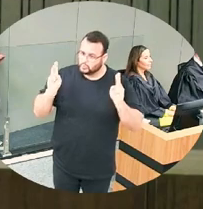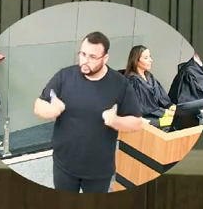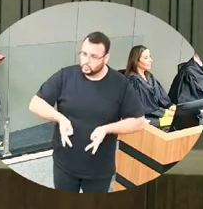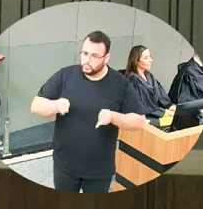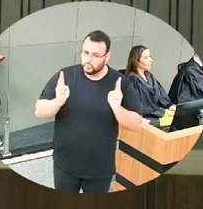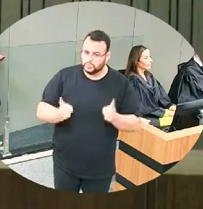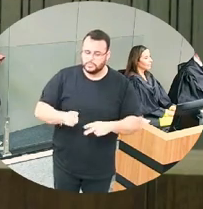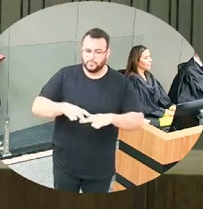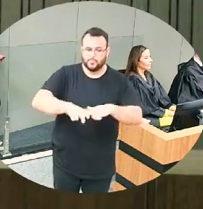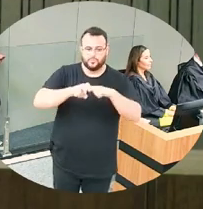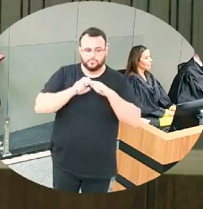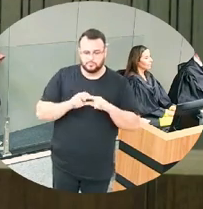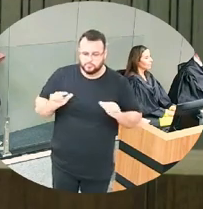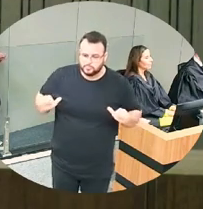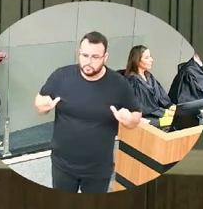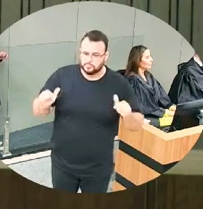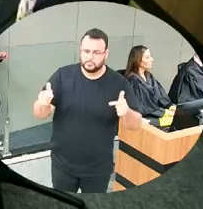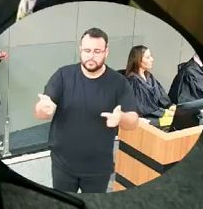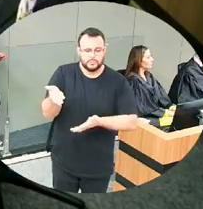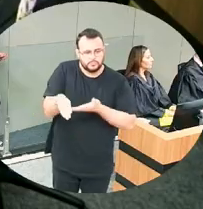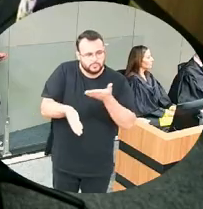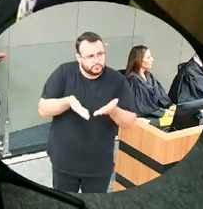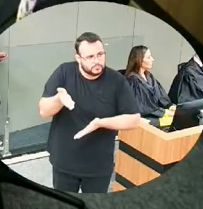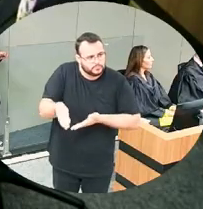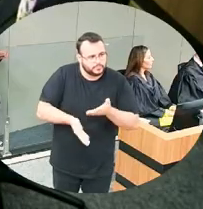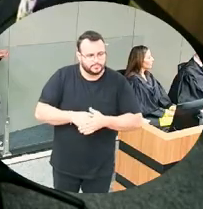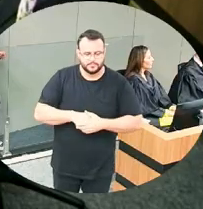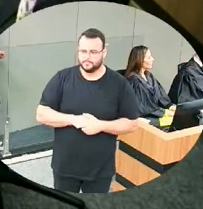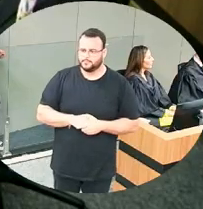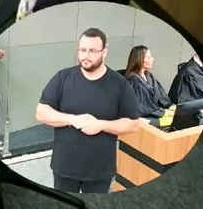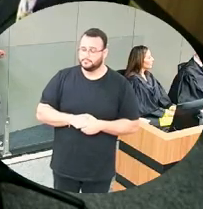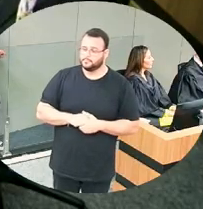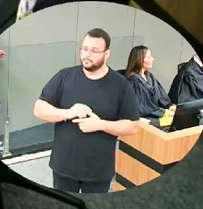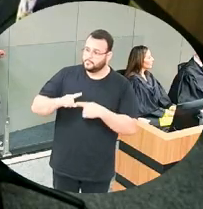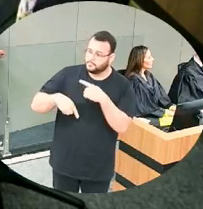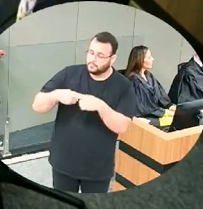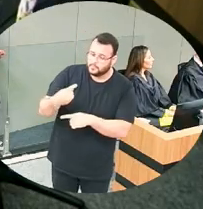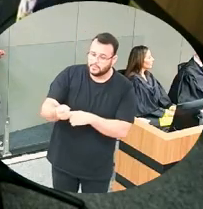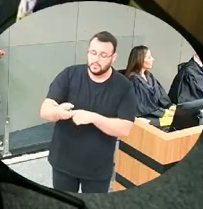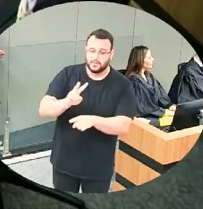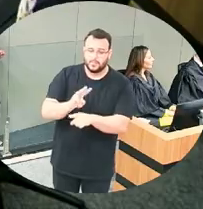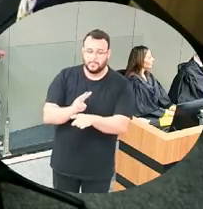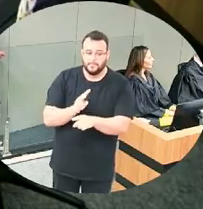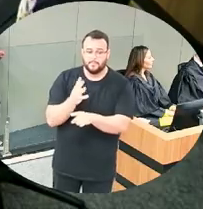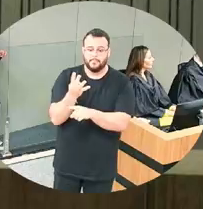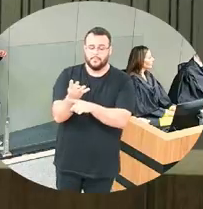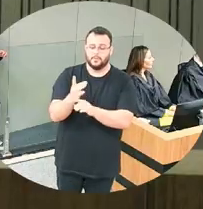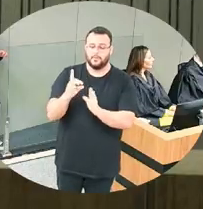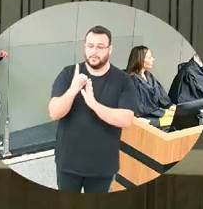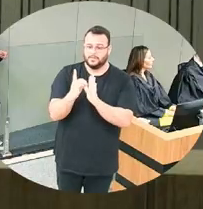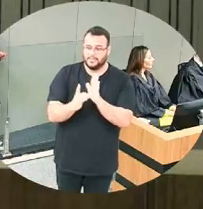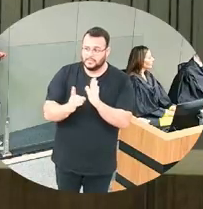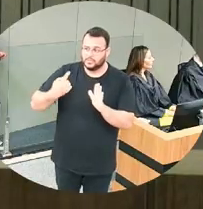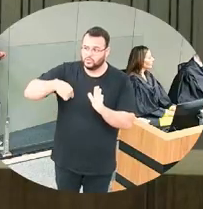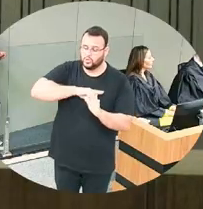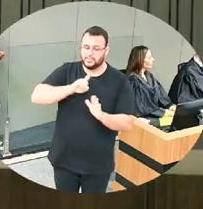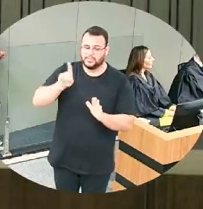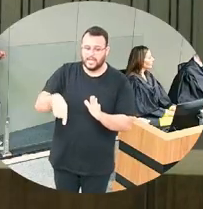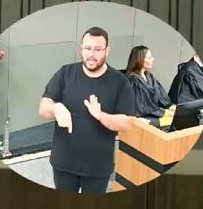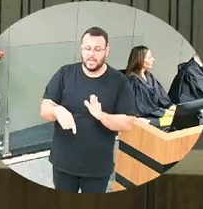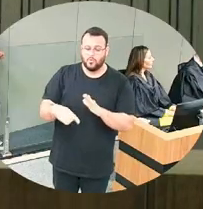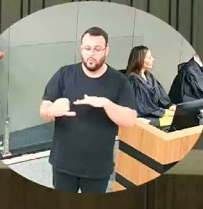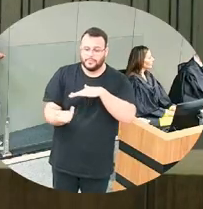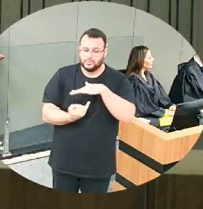continuidade pela luta do bem servir e depois de mais de quatro décadas somos uma instituição